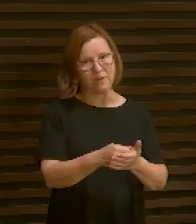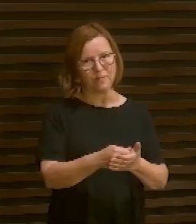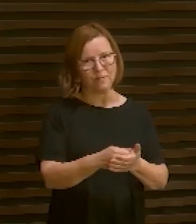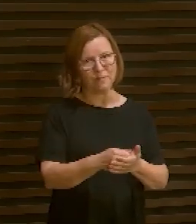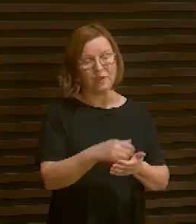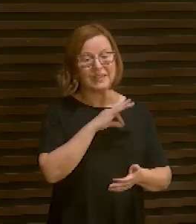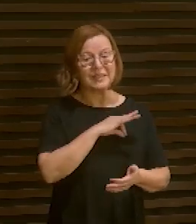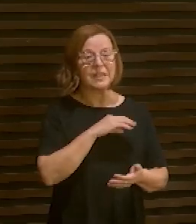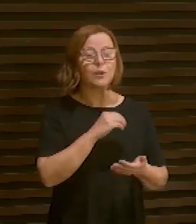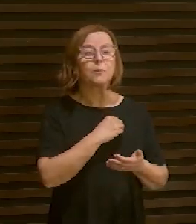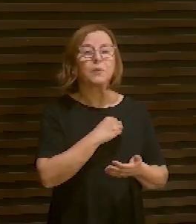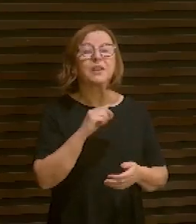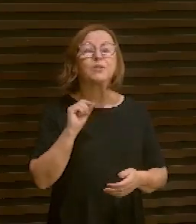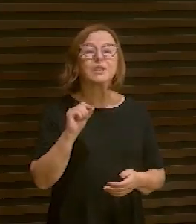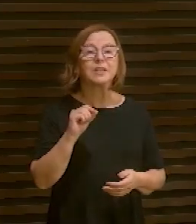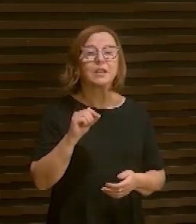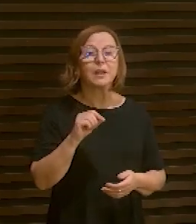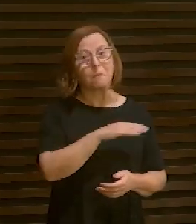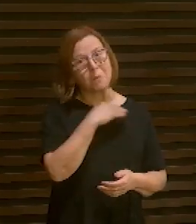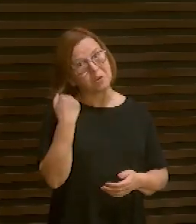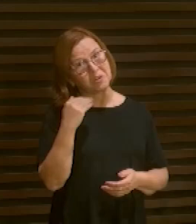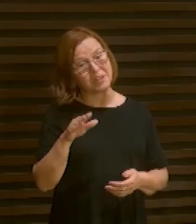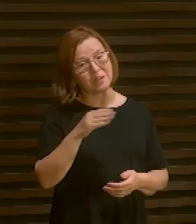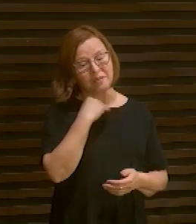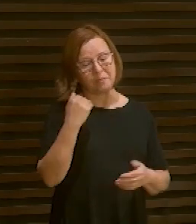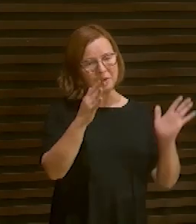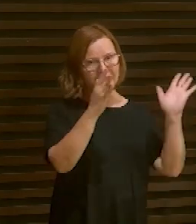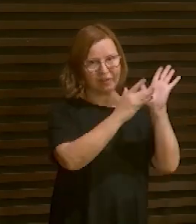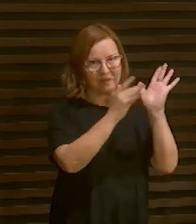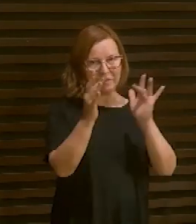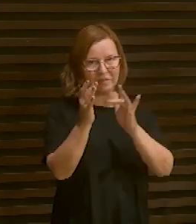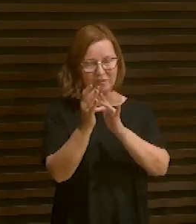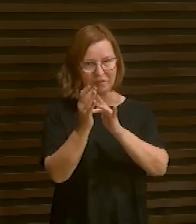Morte. Então a morte de Jesus foi uma morte